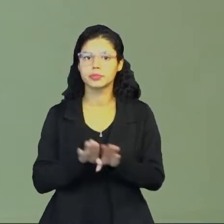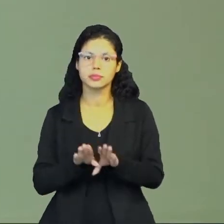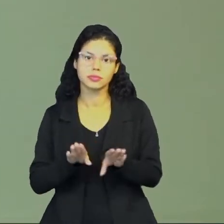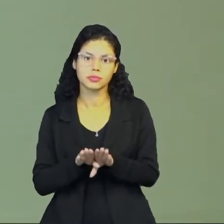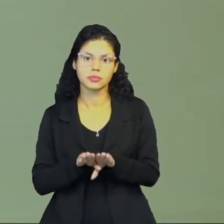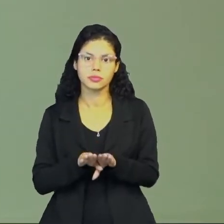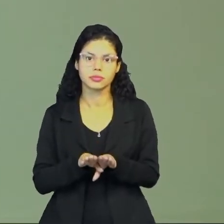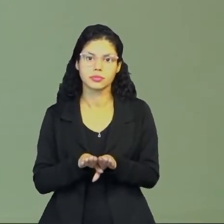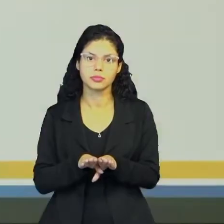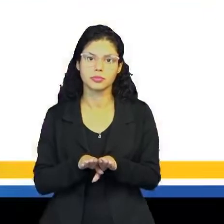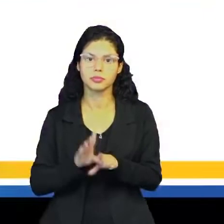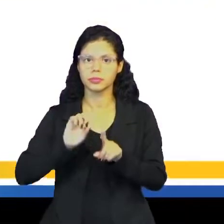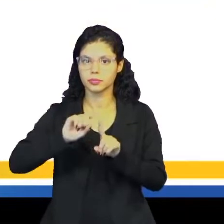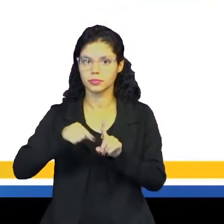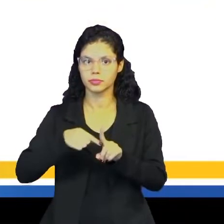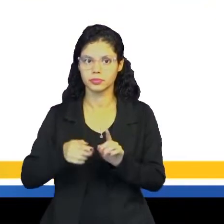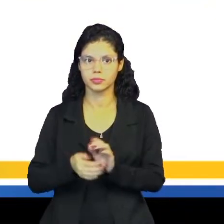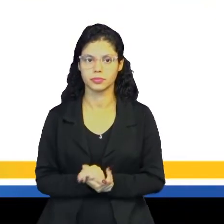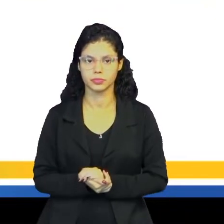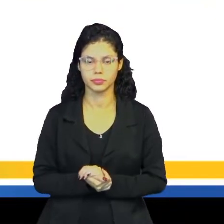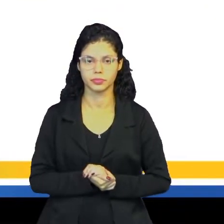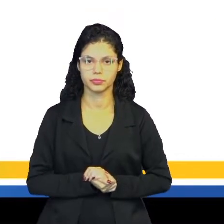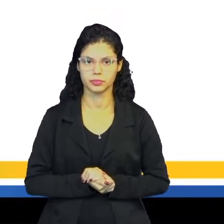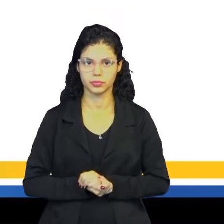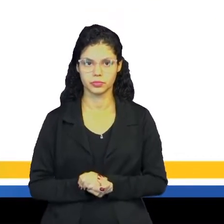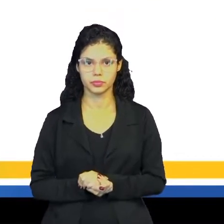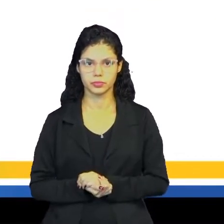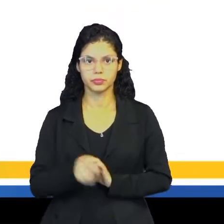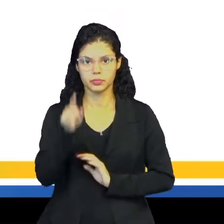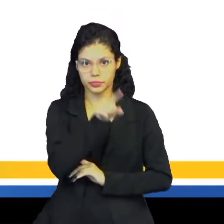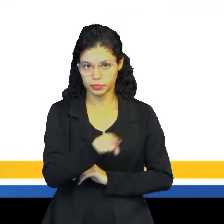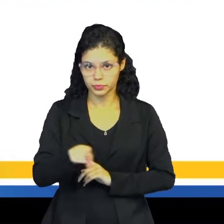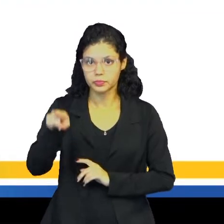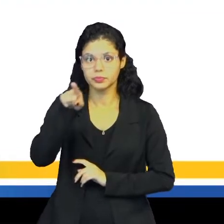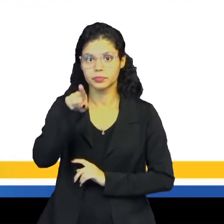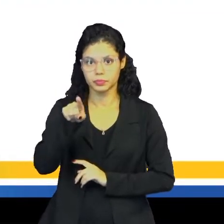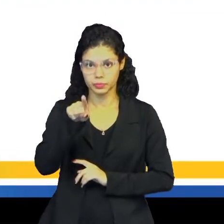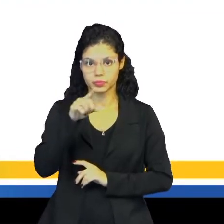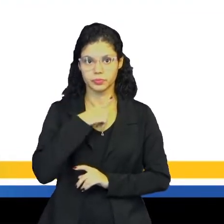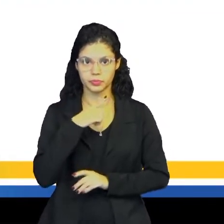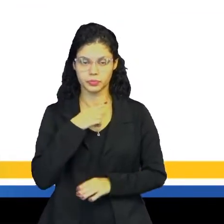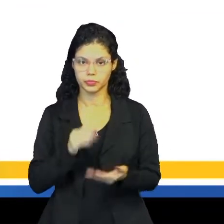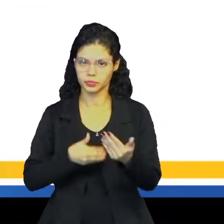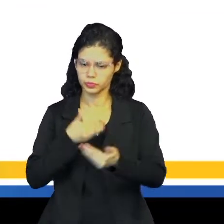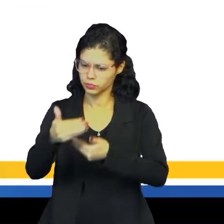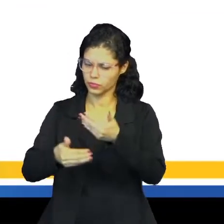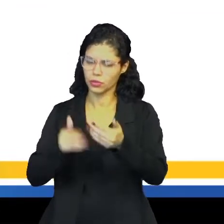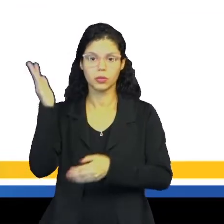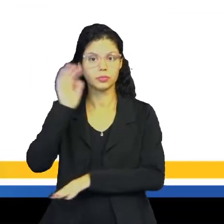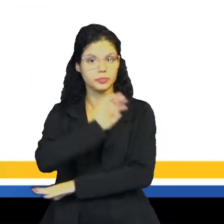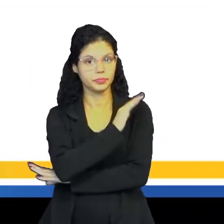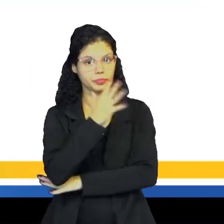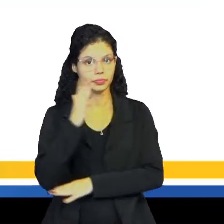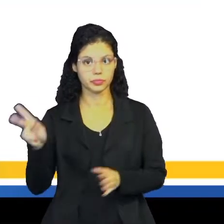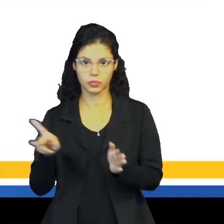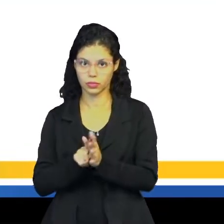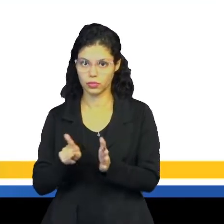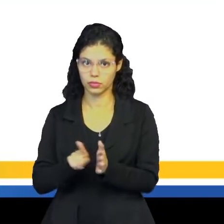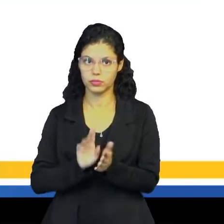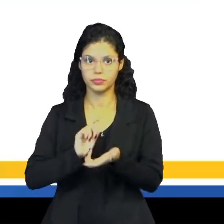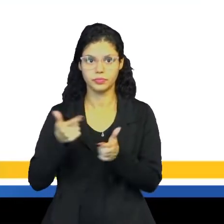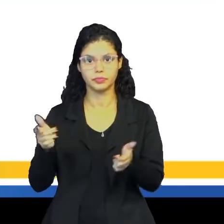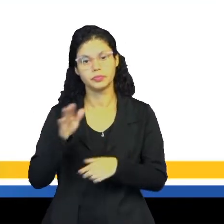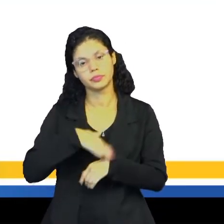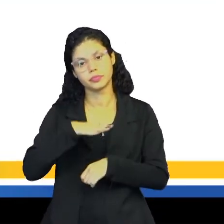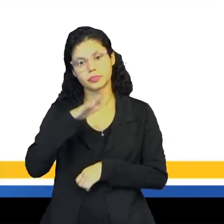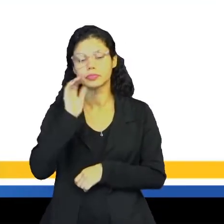falar sobre a gravidez. O ciclo menstrual ele é um processo totalmente natural, pelo qual a maioria das